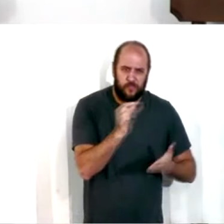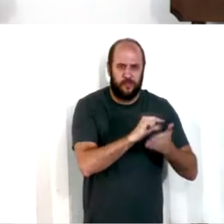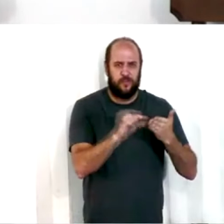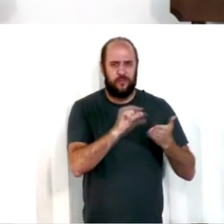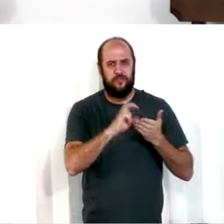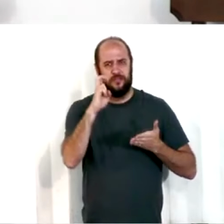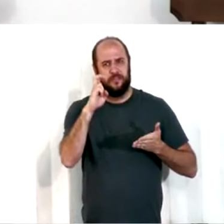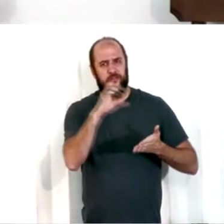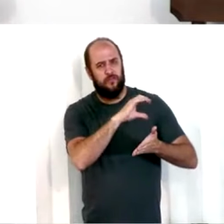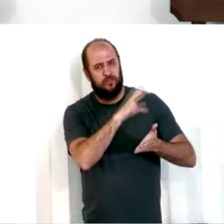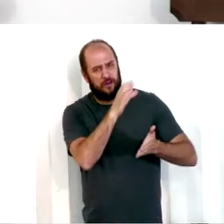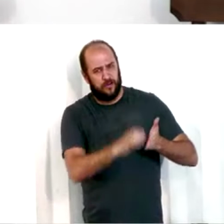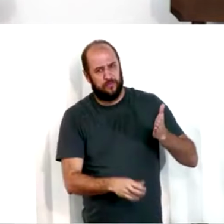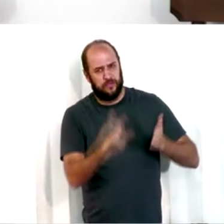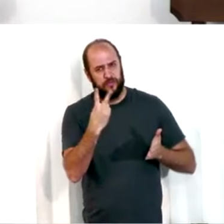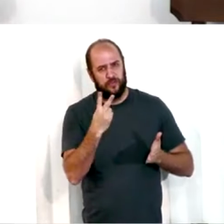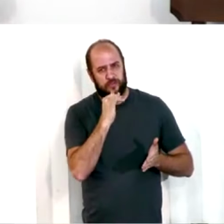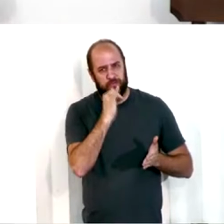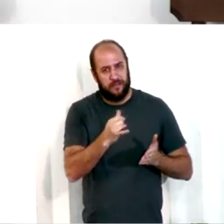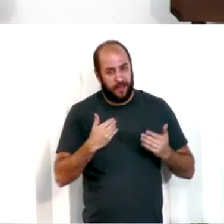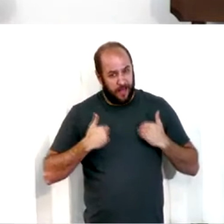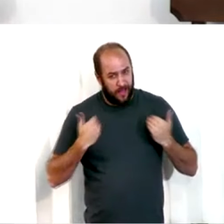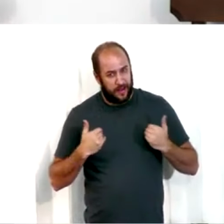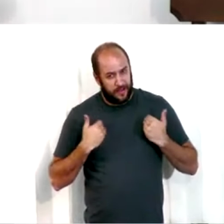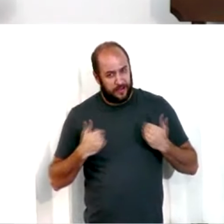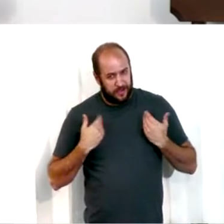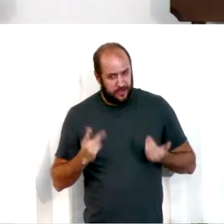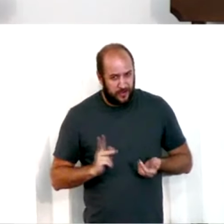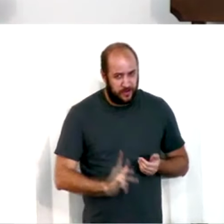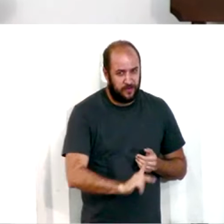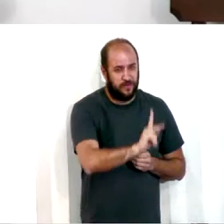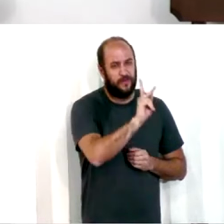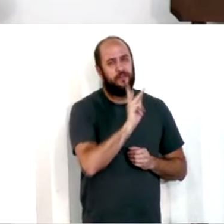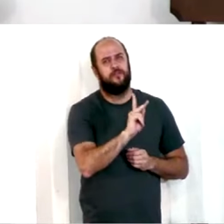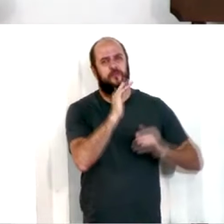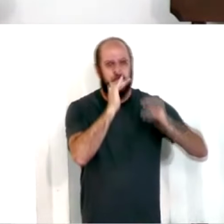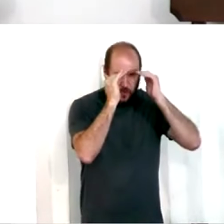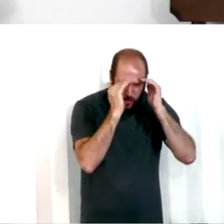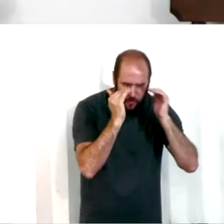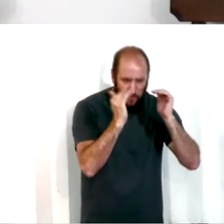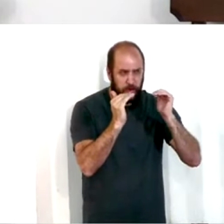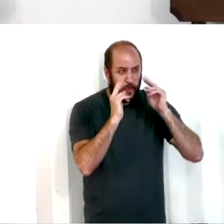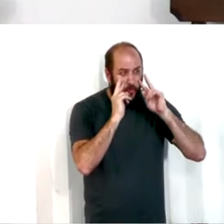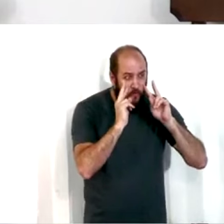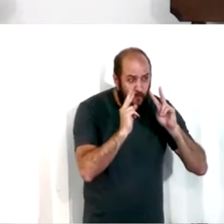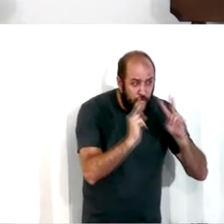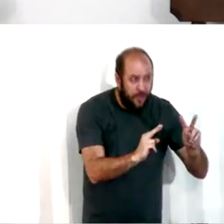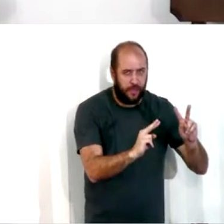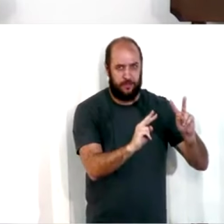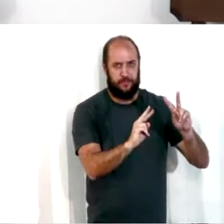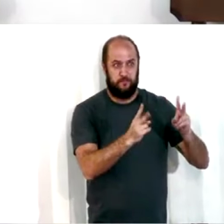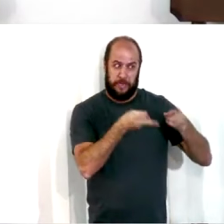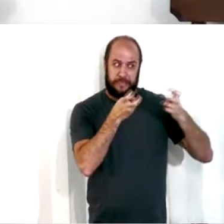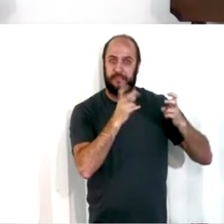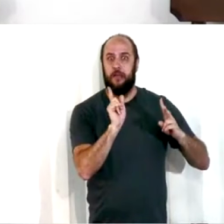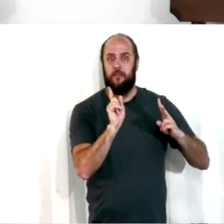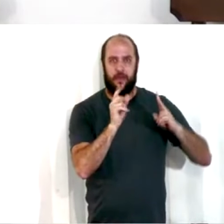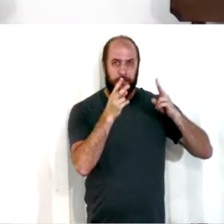2, alegrando-me e verificando, uma outra tradução poderia ser em verificar, alegrando-me